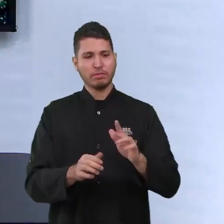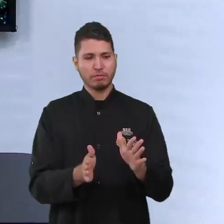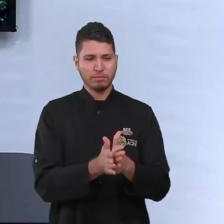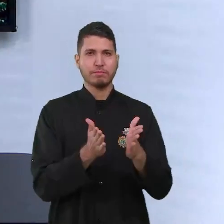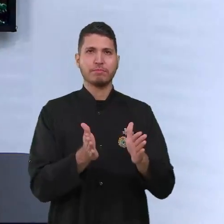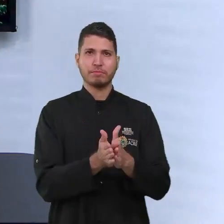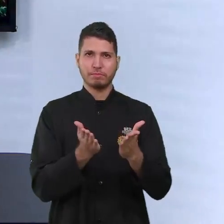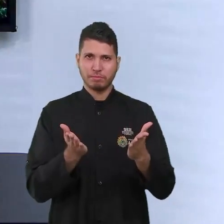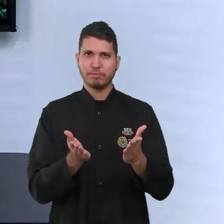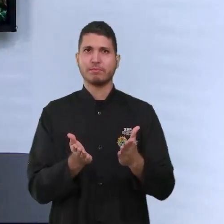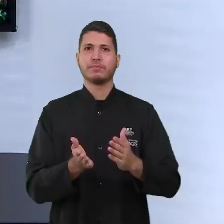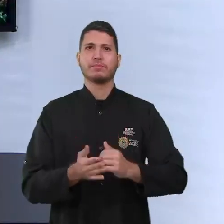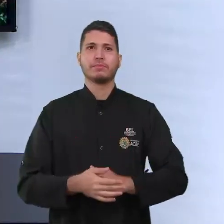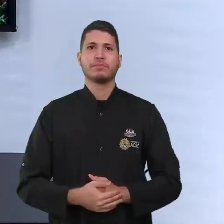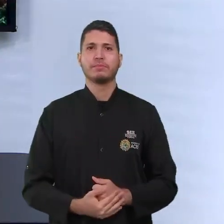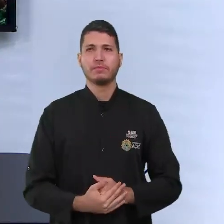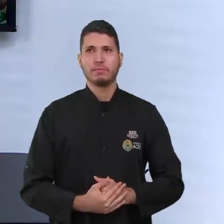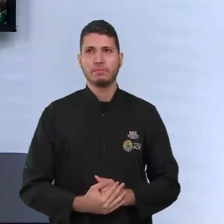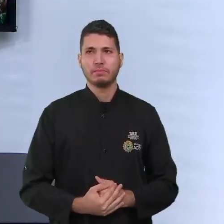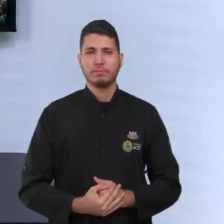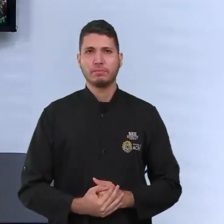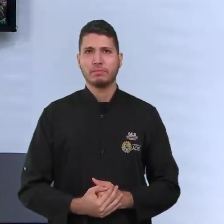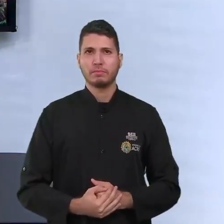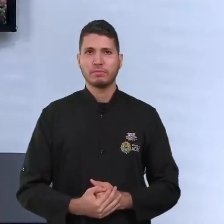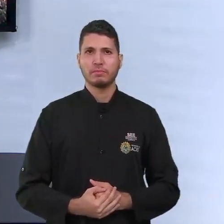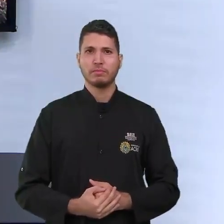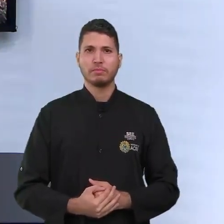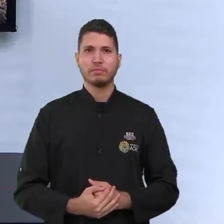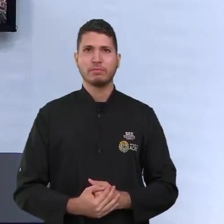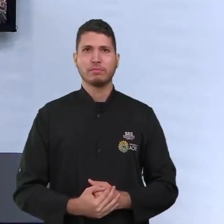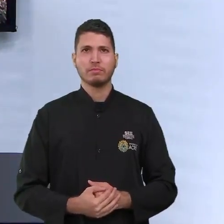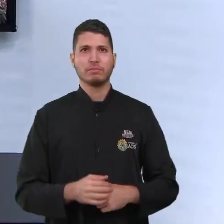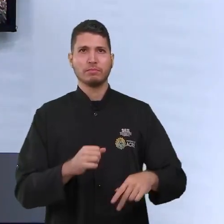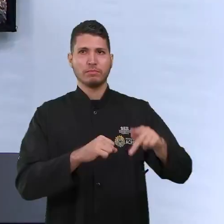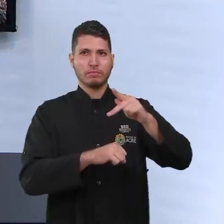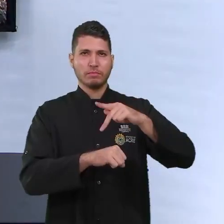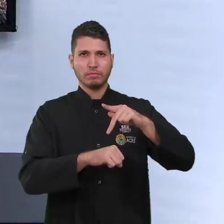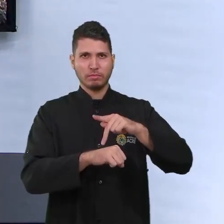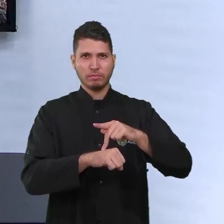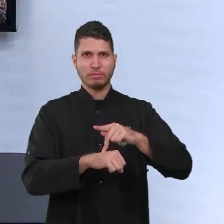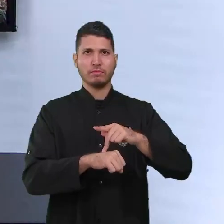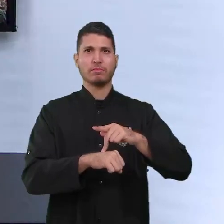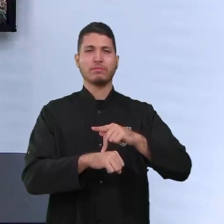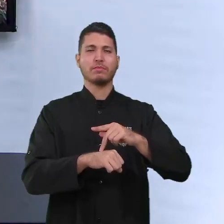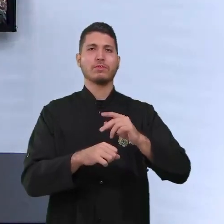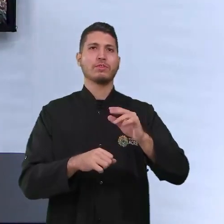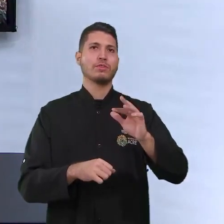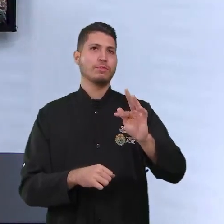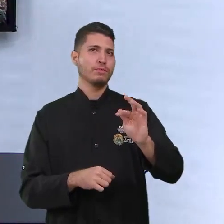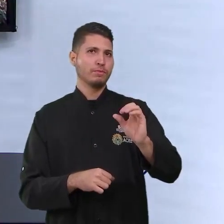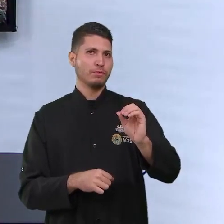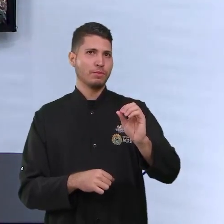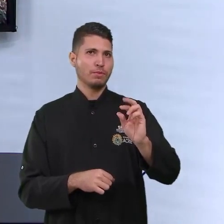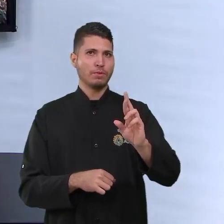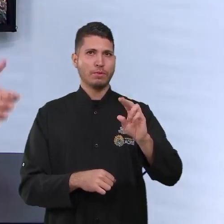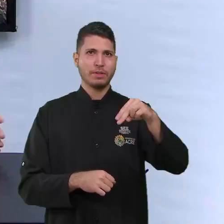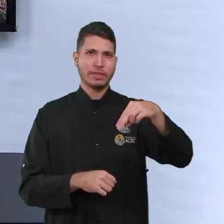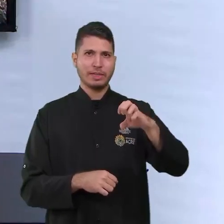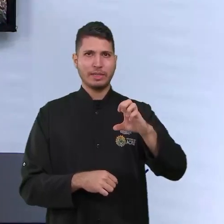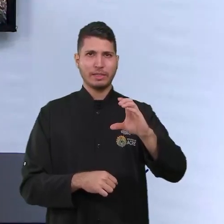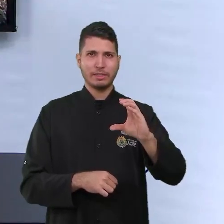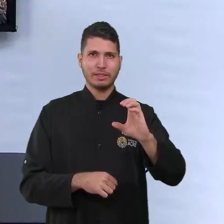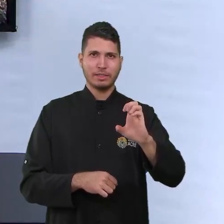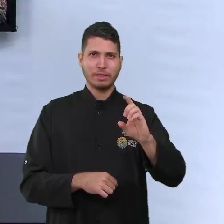então continuar. Agora eu quero falar dos países fornecedores de matéria-prima. Mas, na